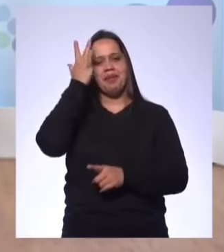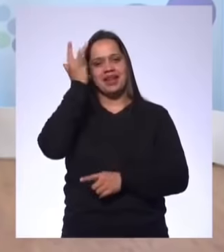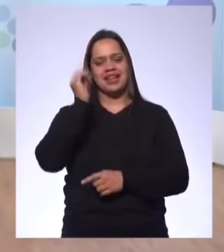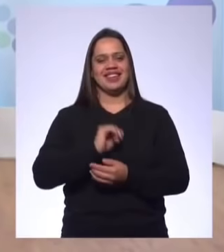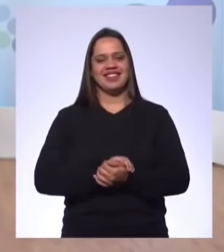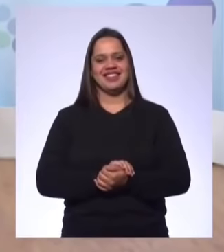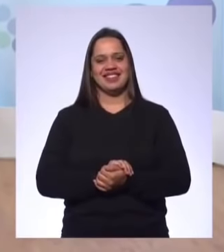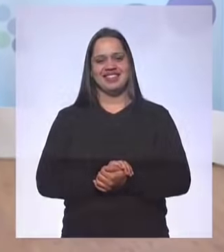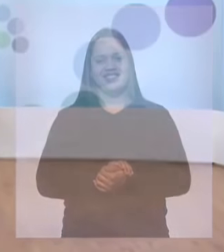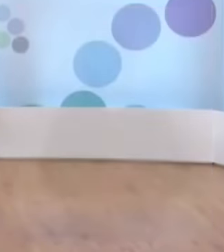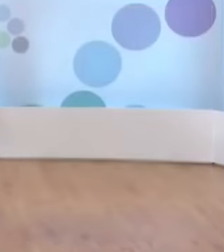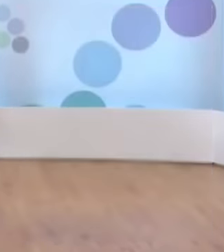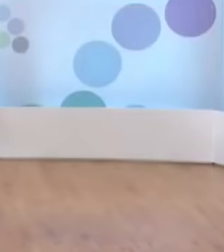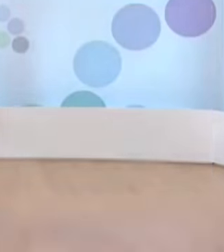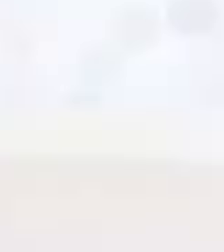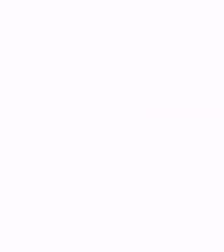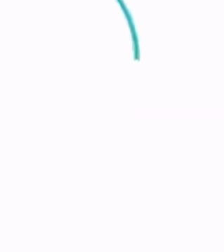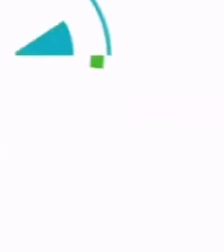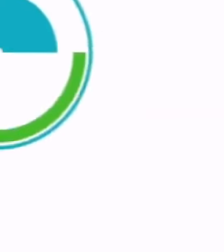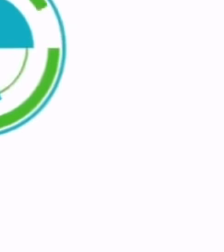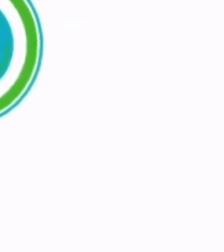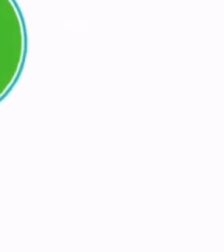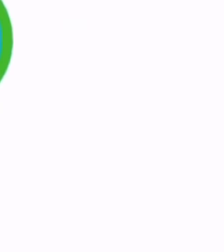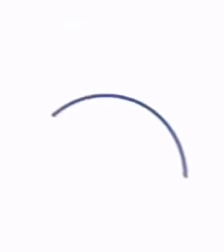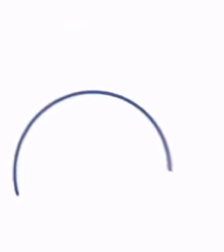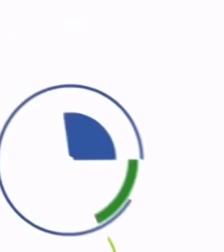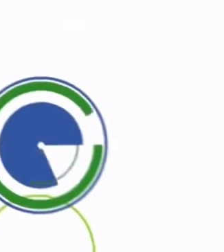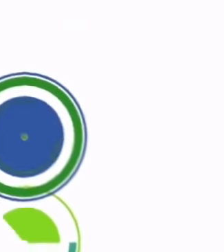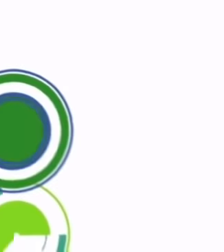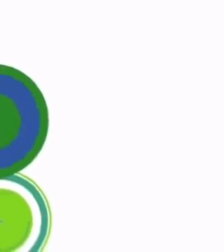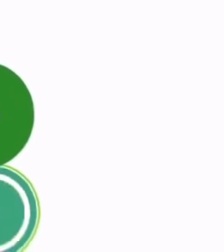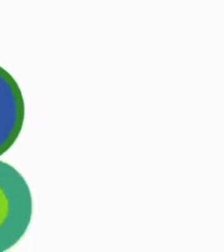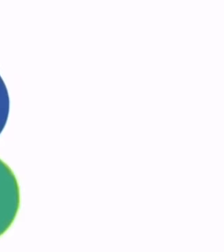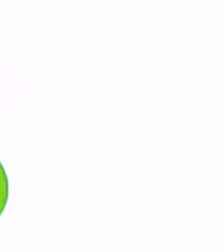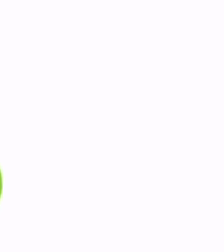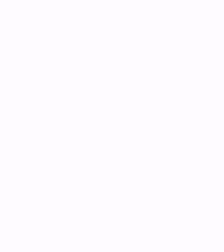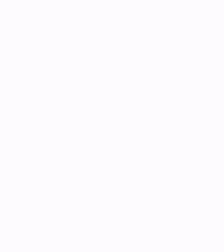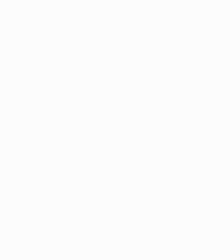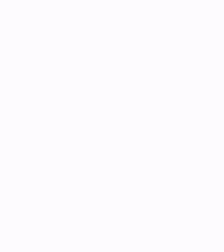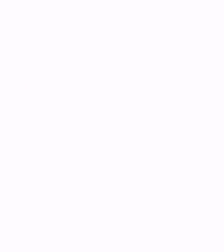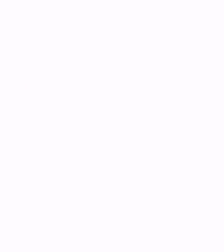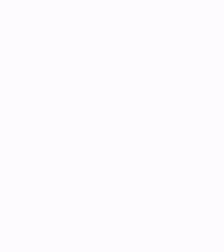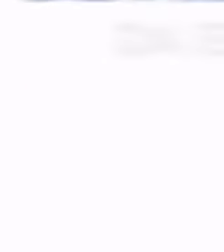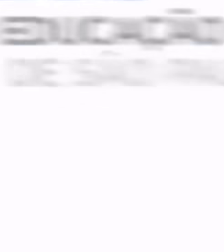Até!